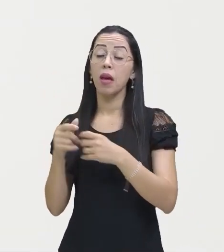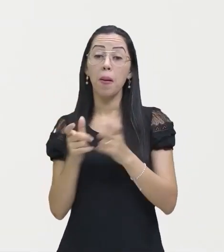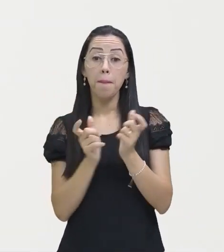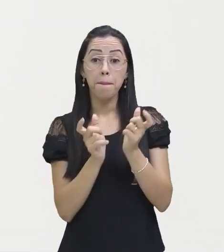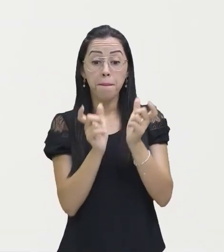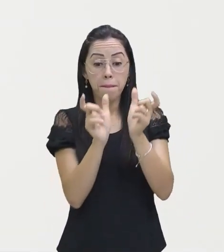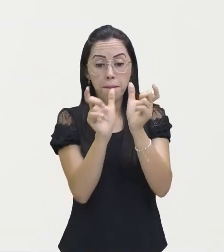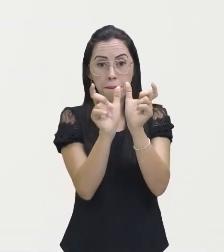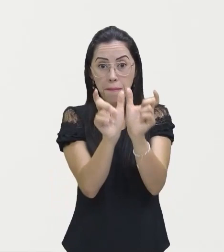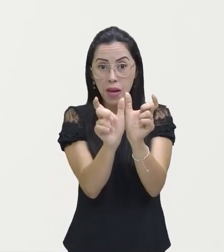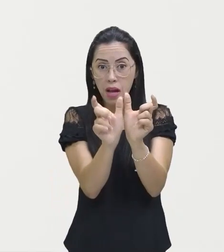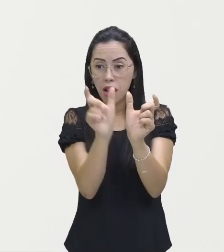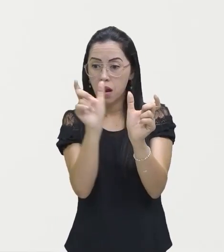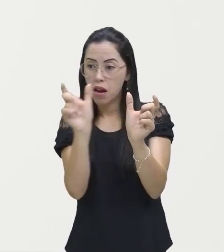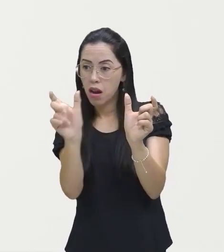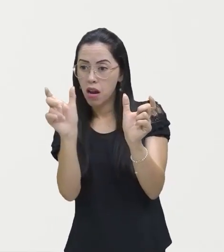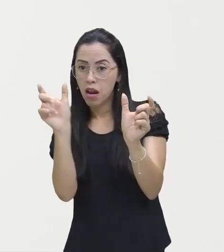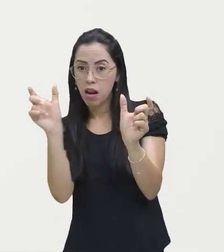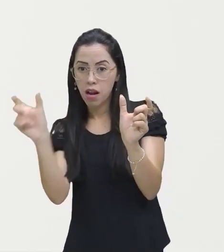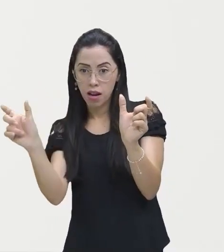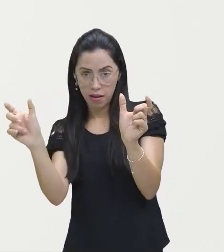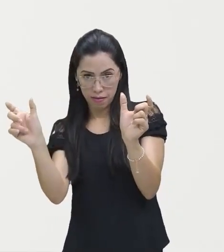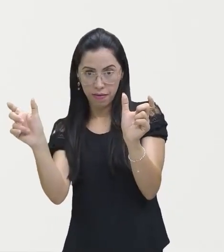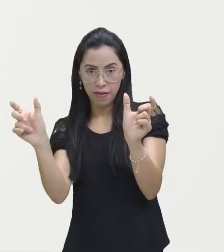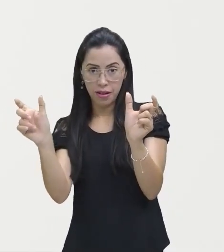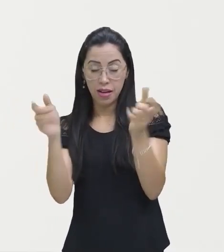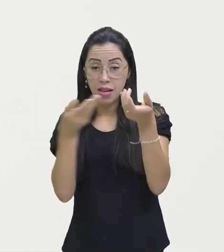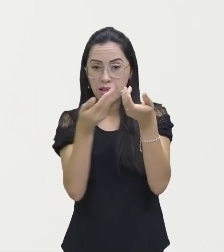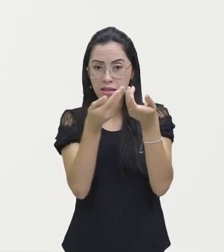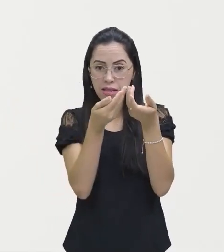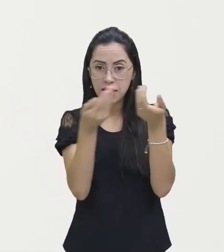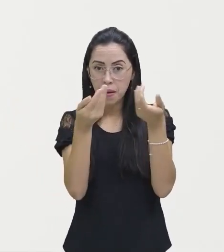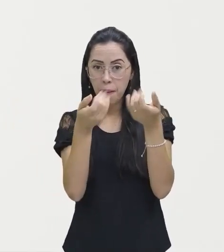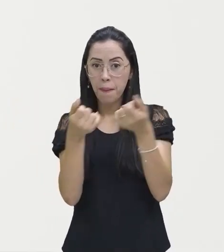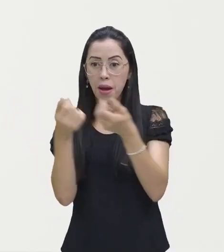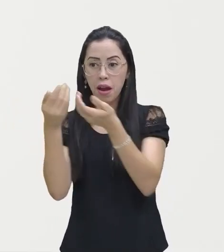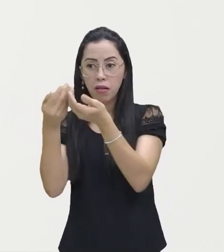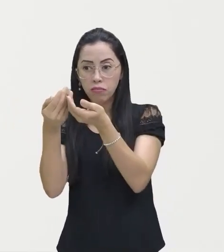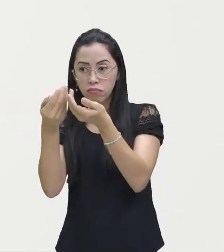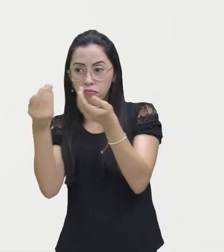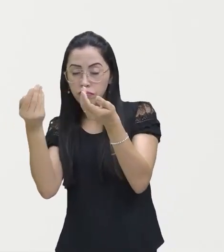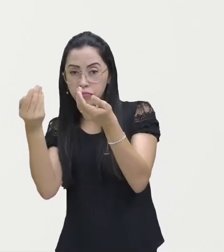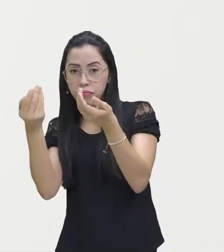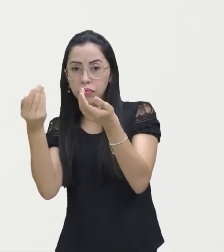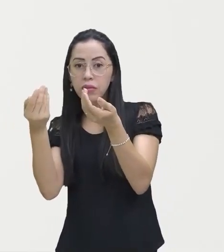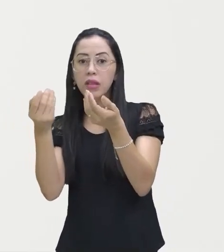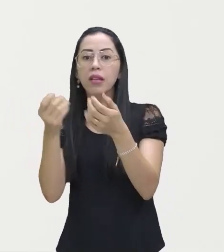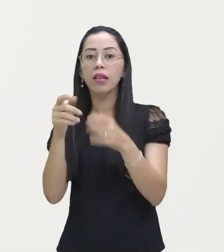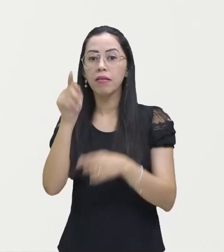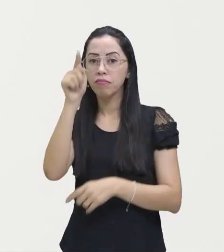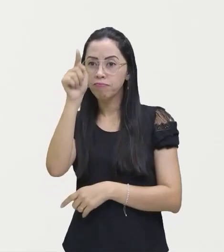palavras, elas estão separadas por espaços. Em branco,